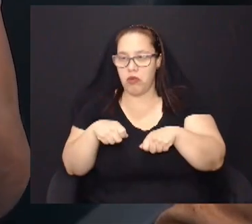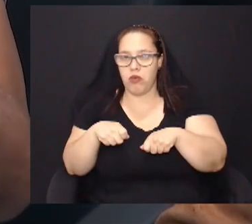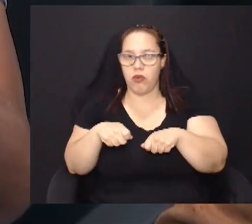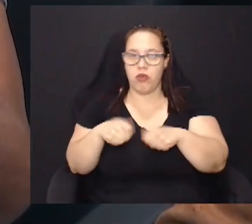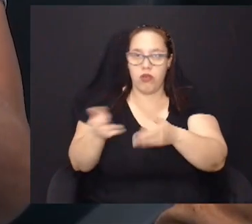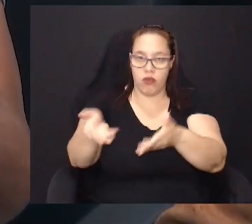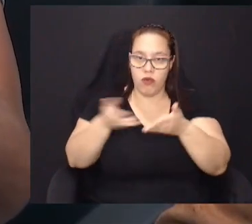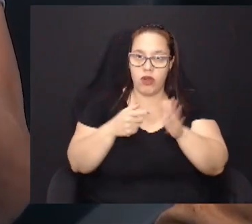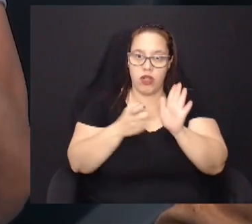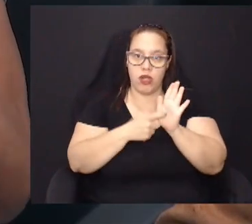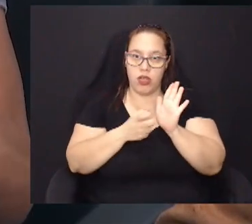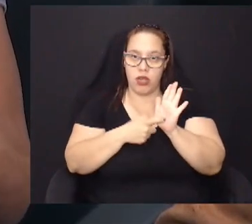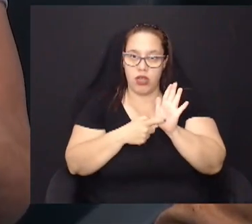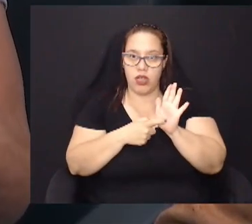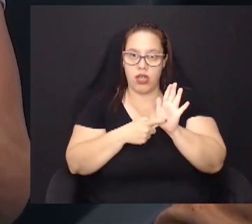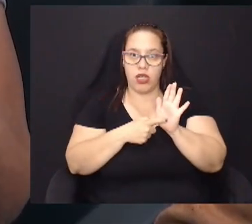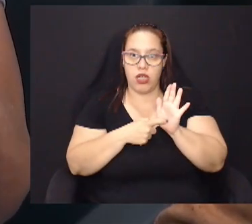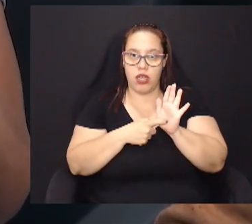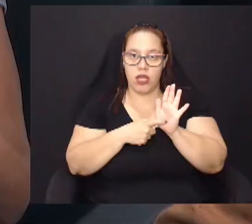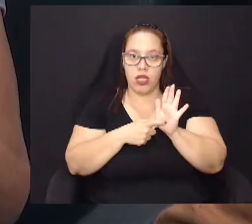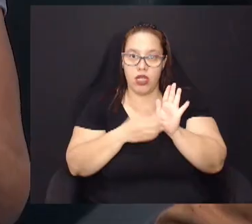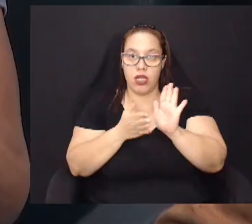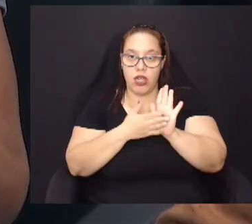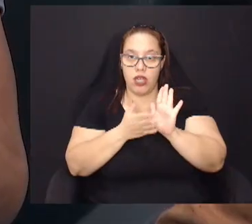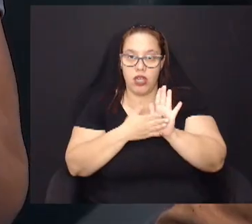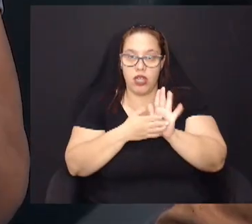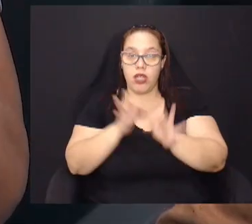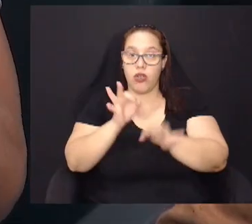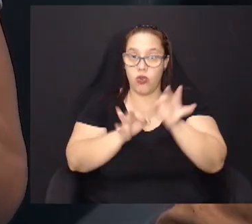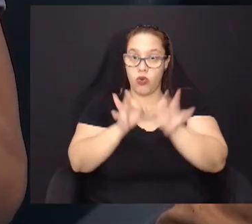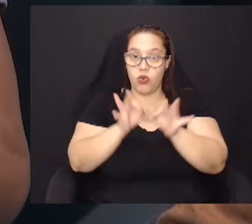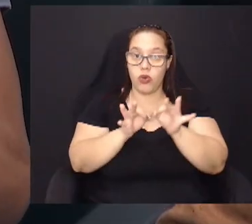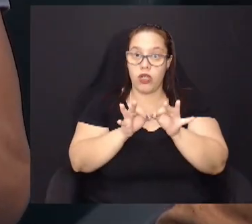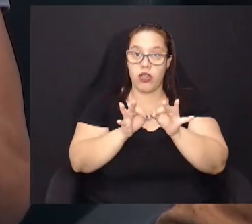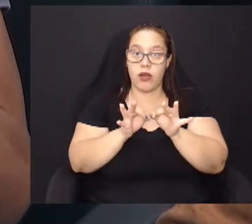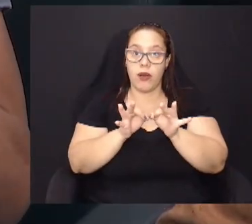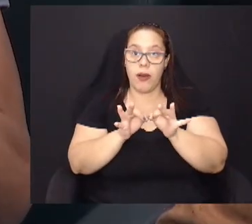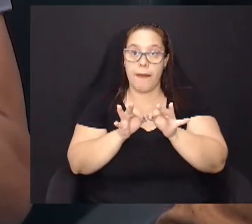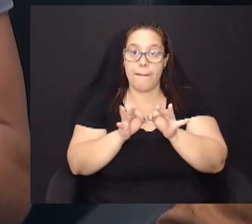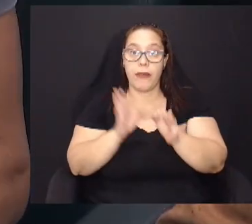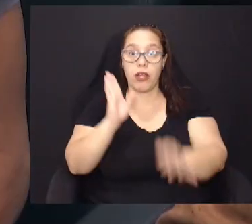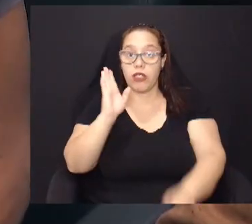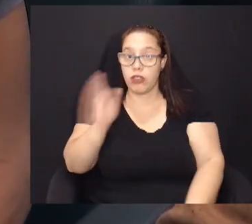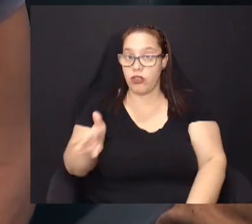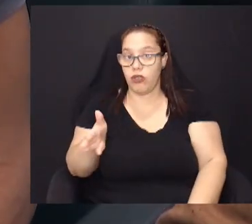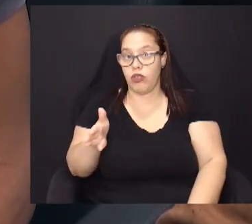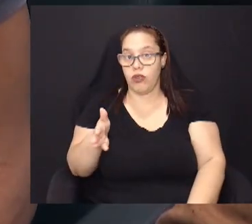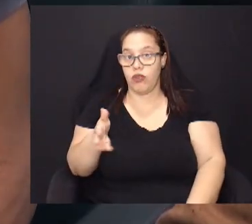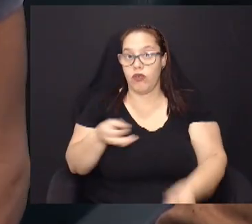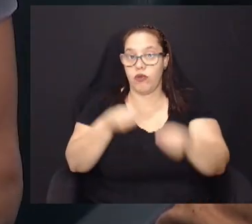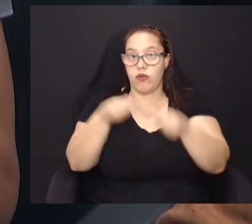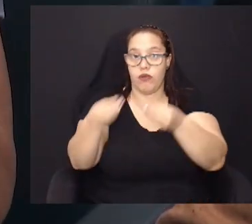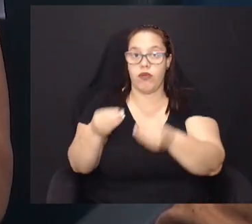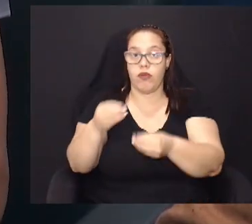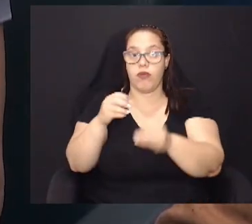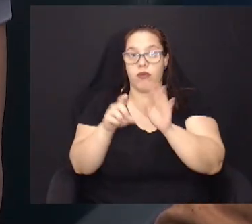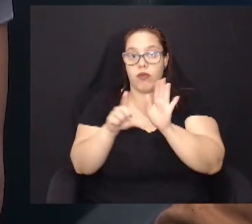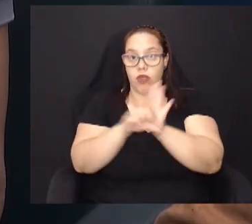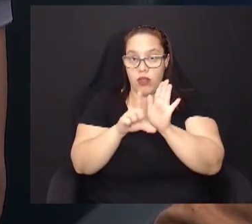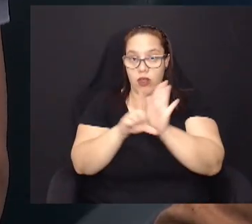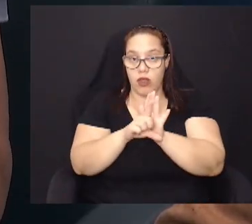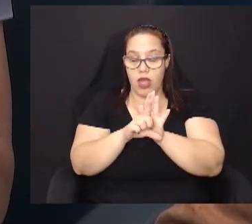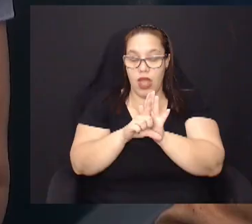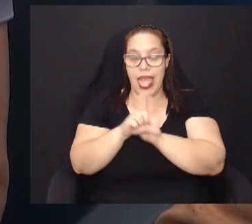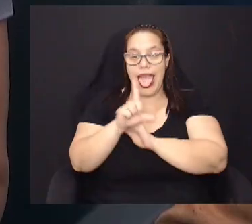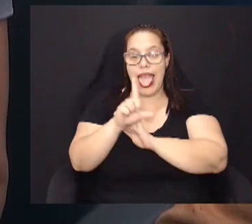aí, a sentença do juiz que, de imediato, ele concedeu uma liminar para que não